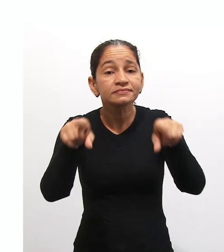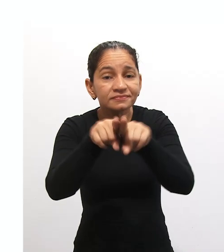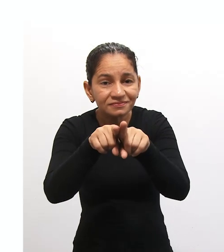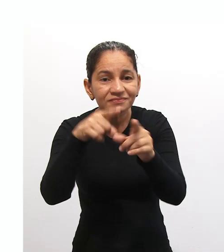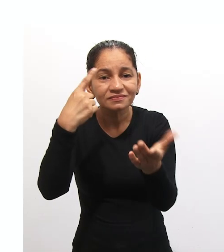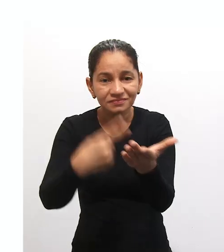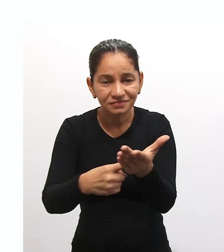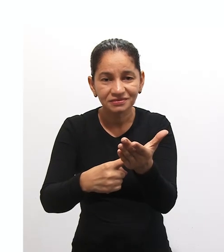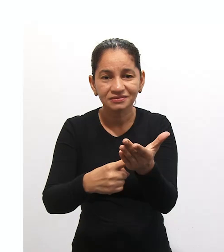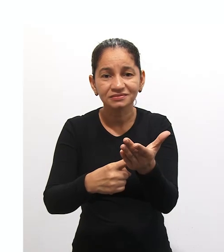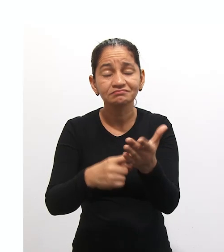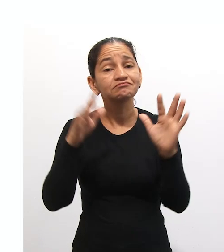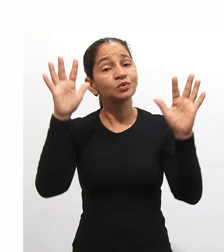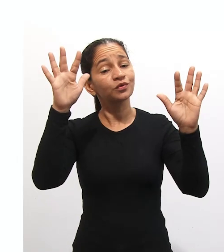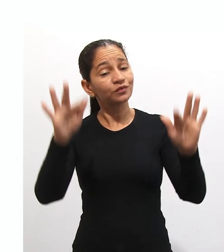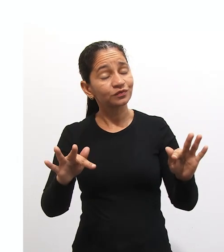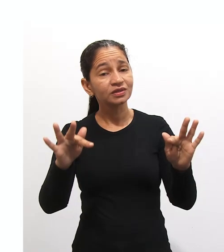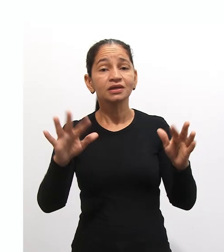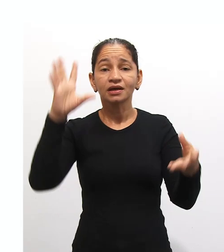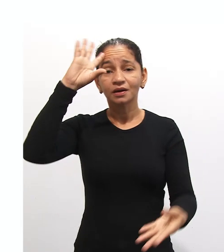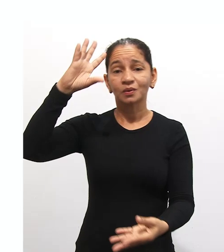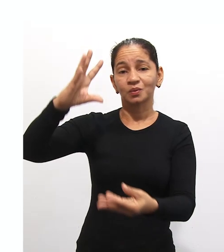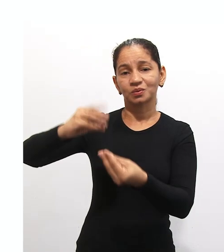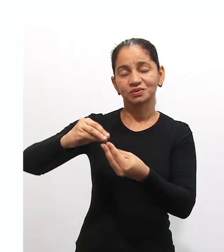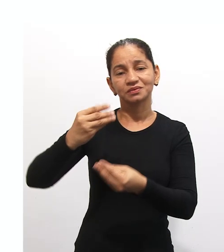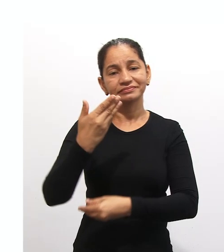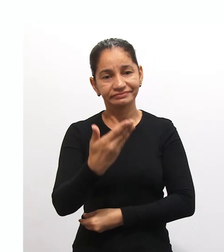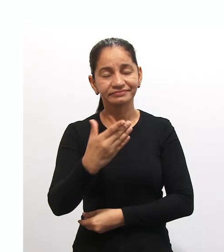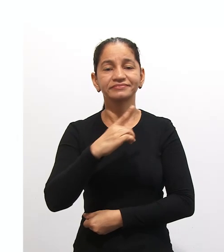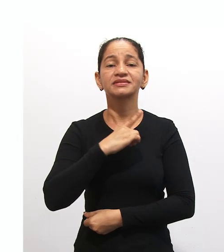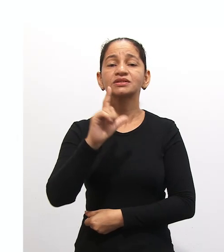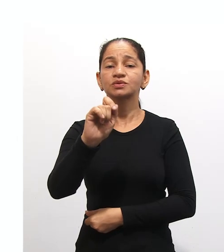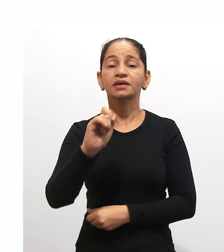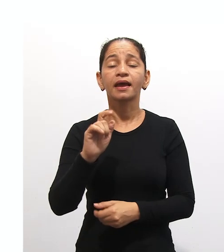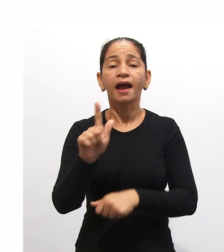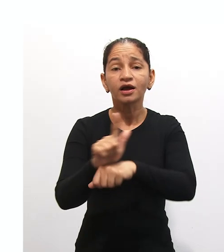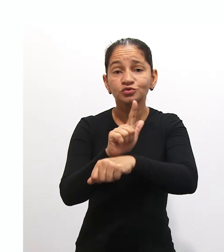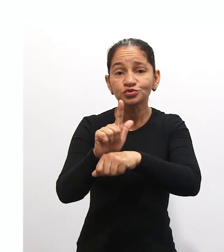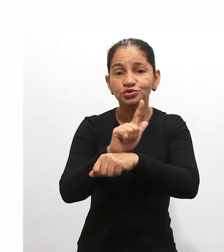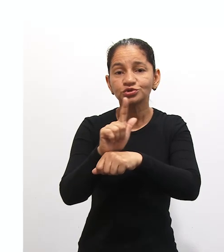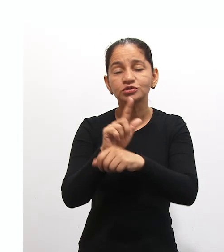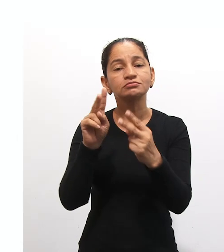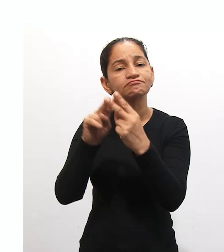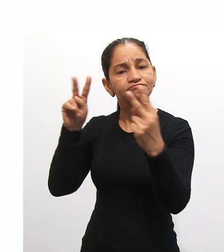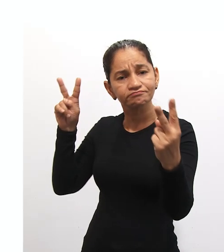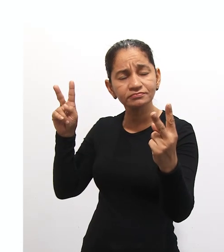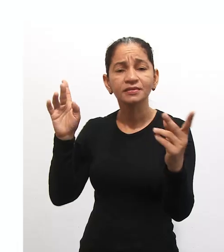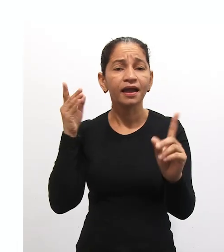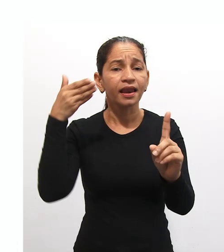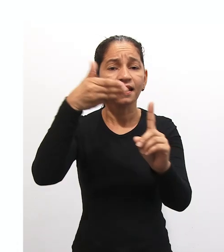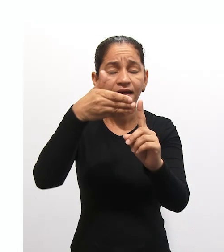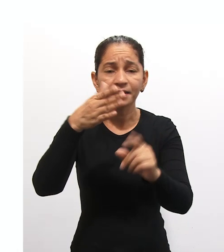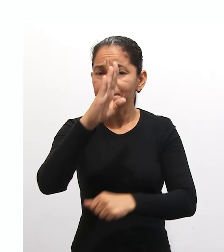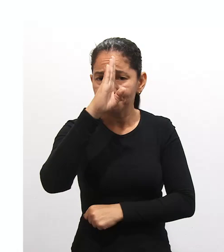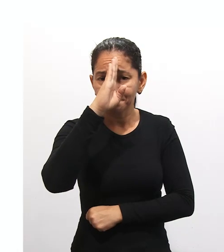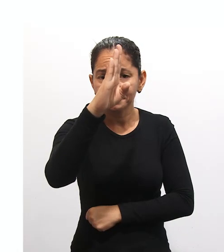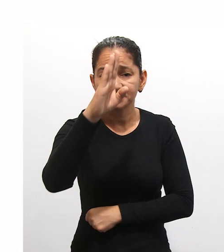nos encontros cíclicos. Por fim, a nossa conclusão. A gestão da EAD ela é